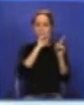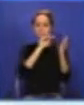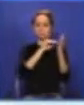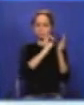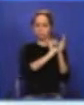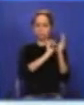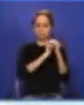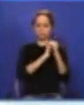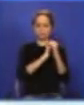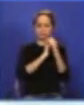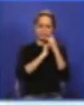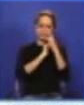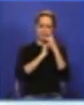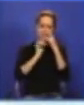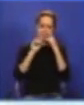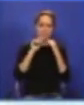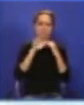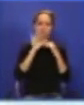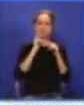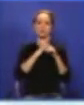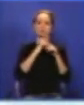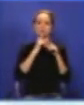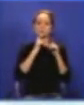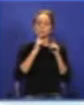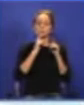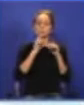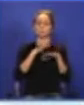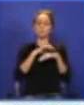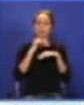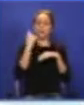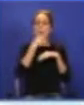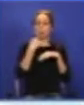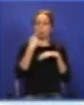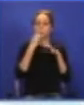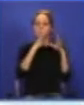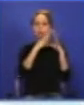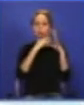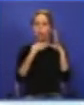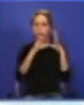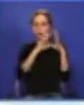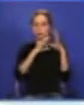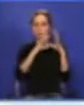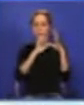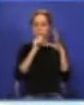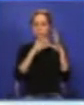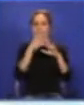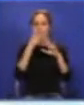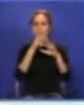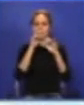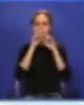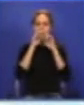Sofia. E fez essa opção por alguma razão, por causa da constituição da boca, para ser mais rápido o endireitar dos dentes?